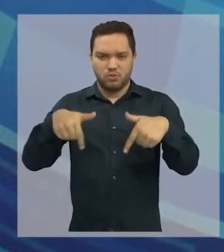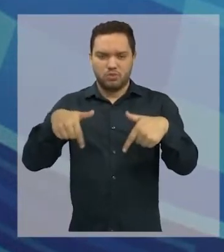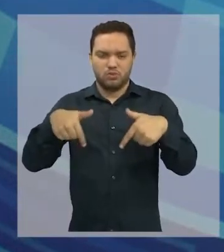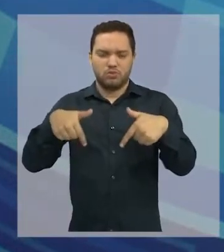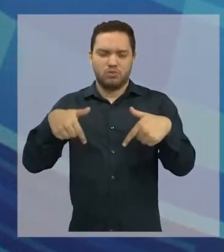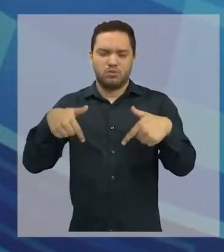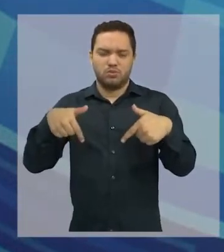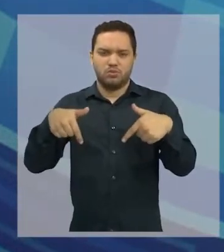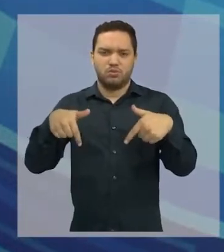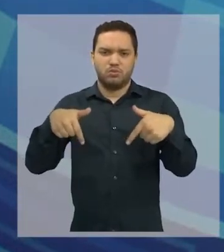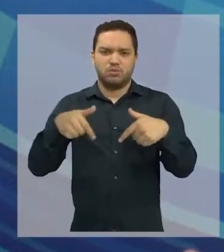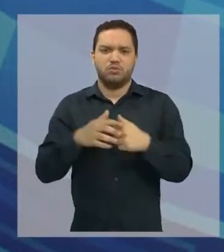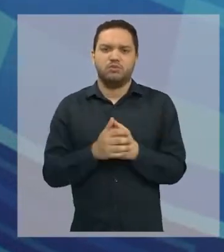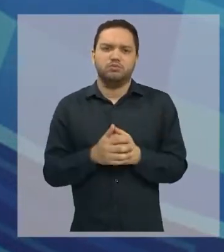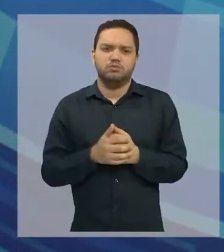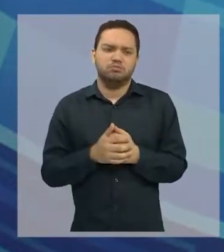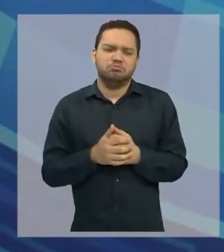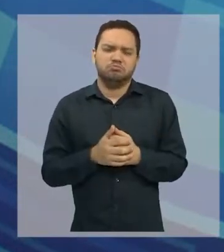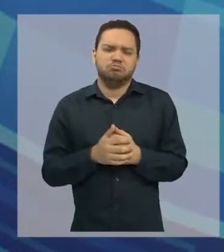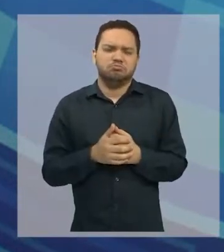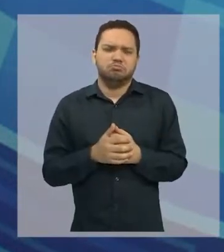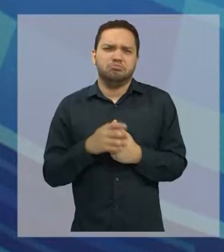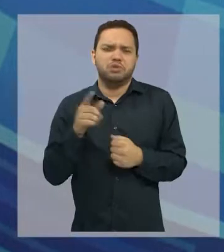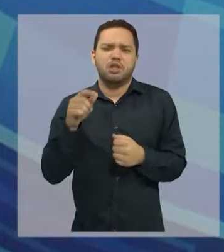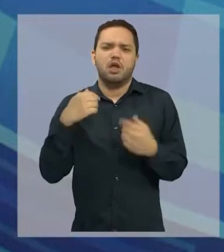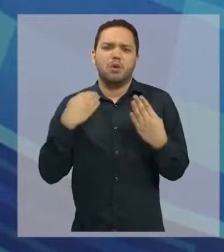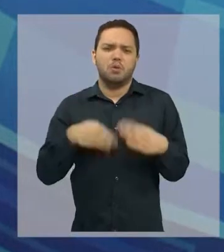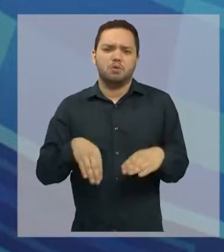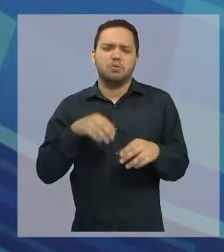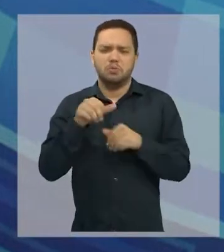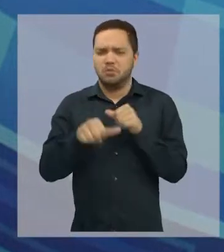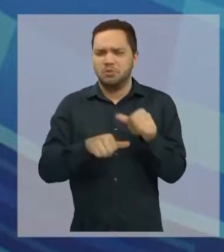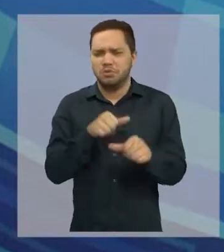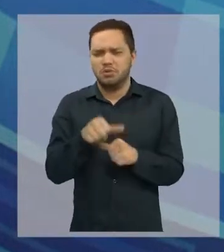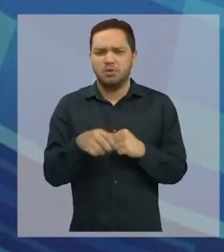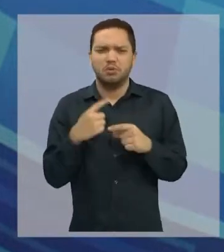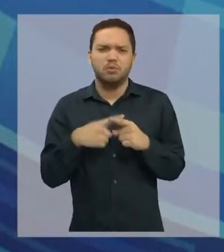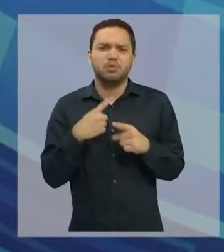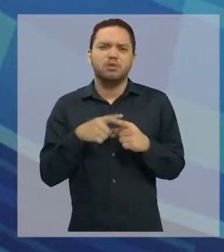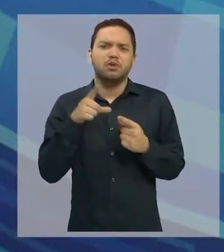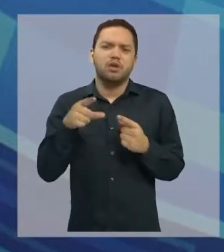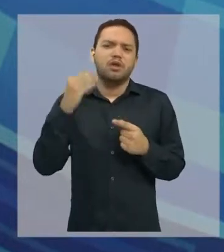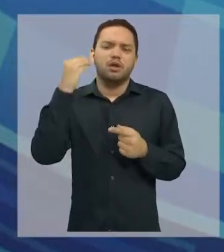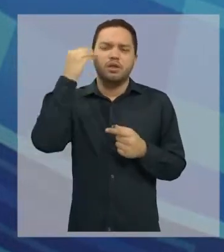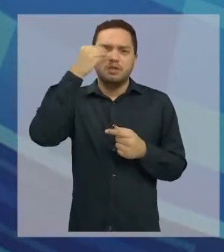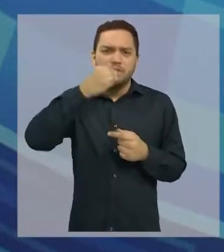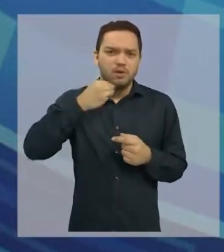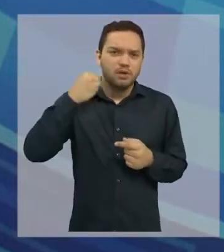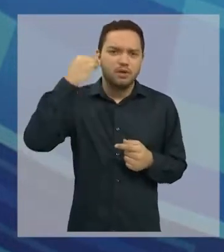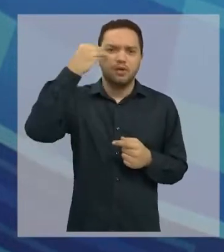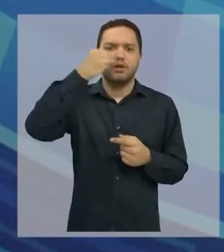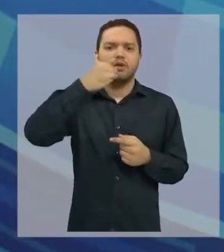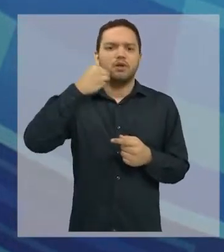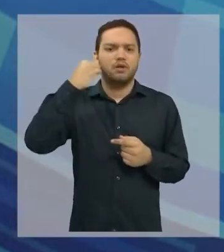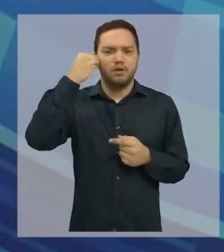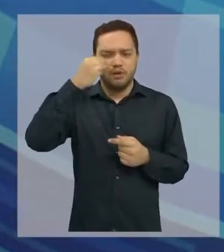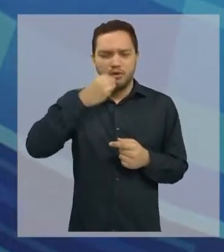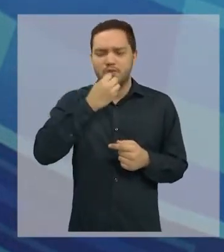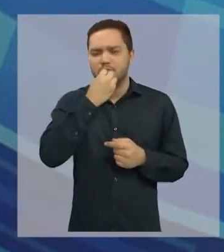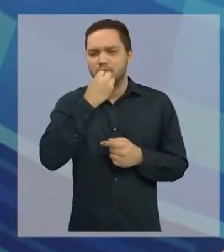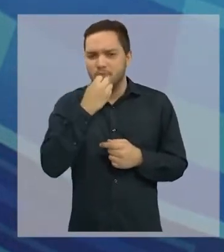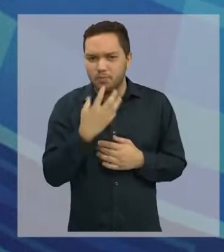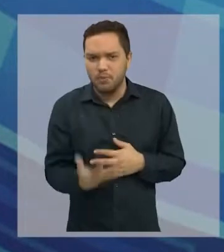pensar em renovação, porque o tempo, a experiência, acho que contribui